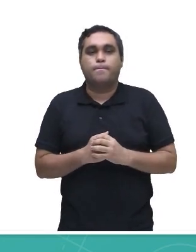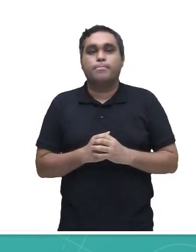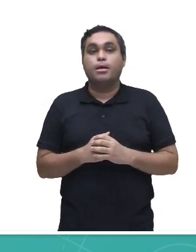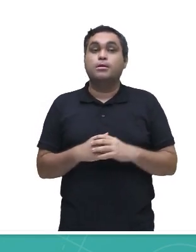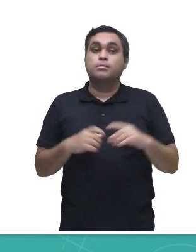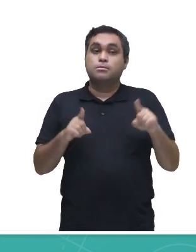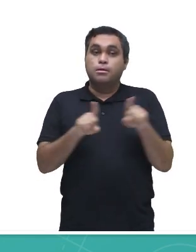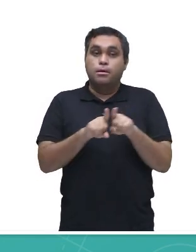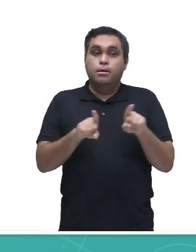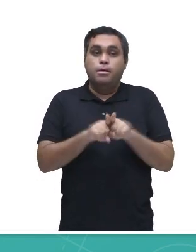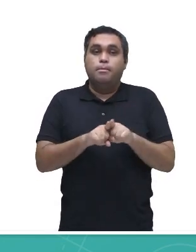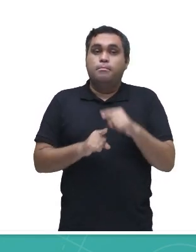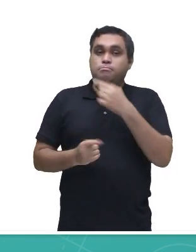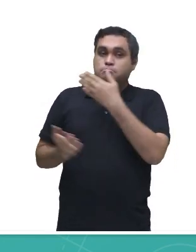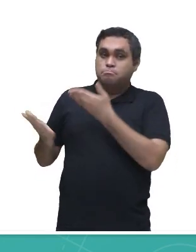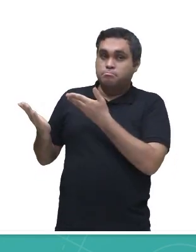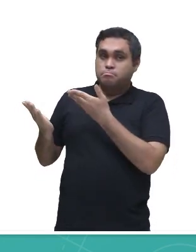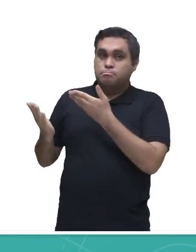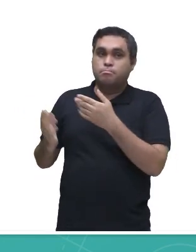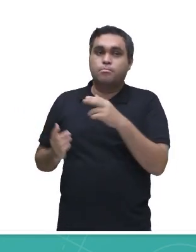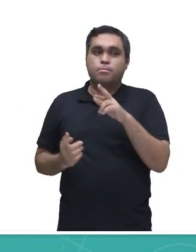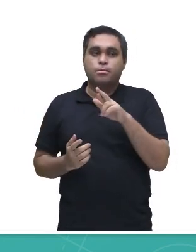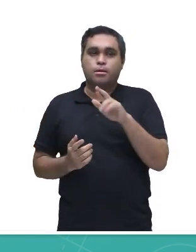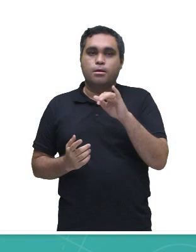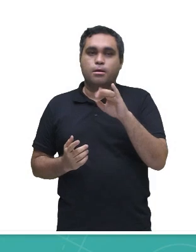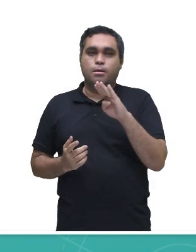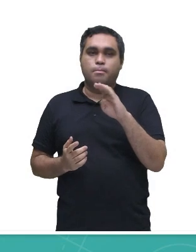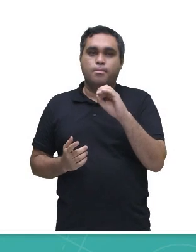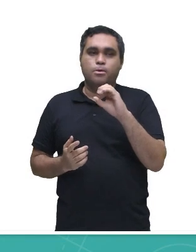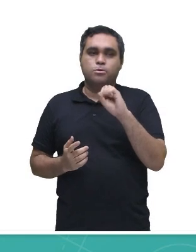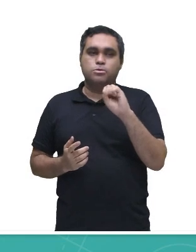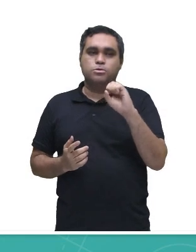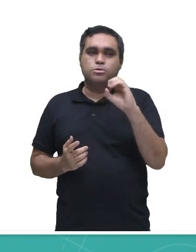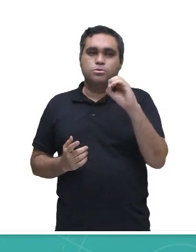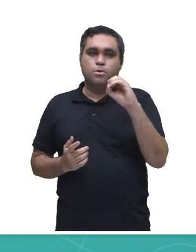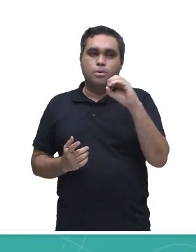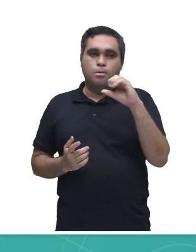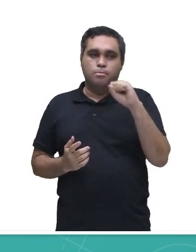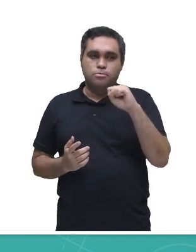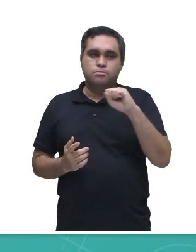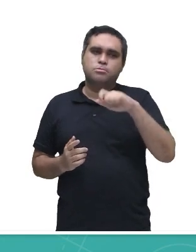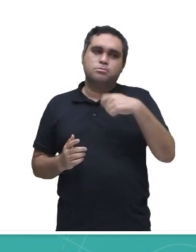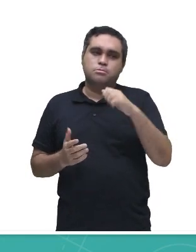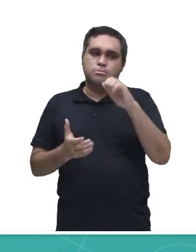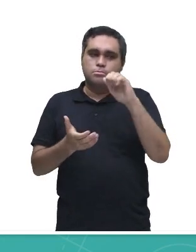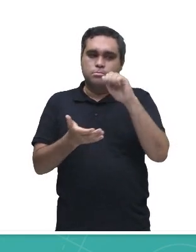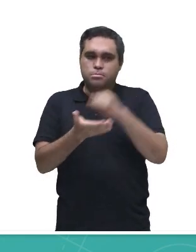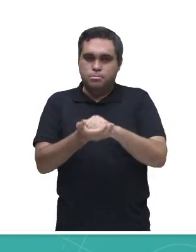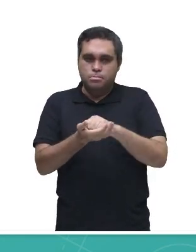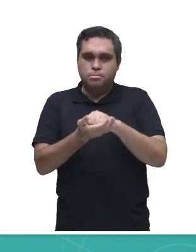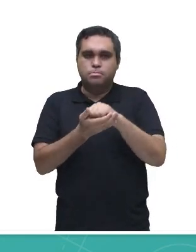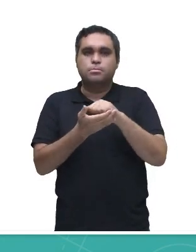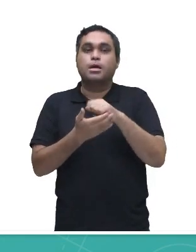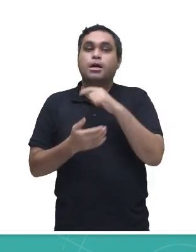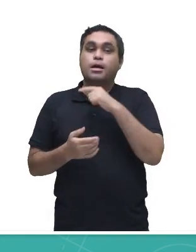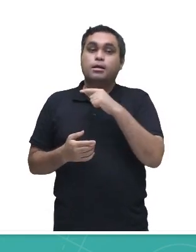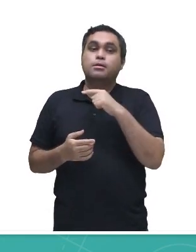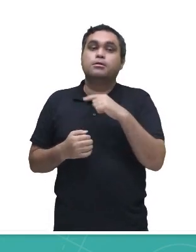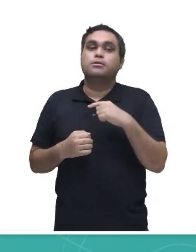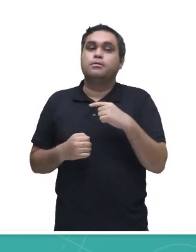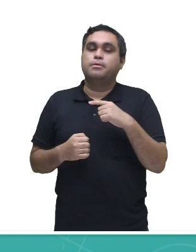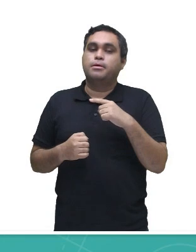outro, ribossomos. Os ribossomos são organelas responsáveis pela síntese de proteínas. Eles são